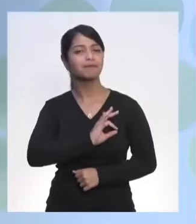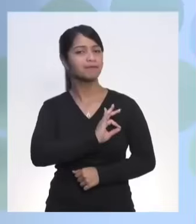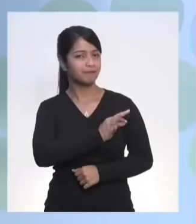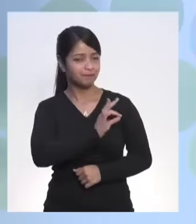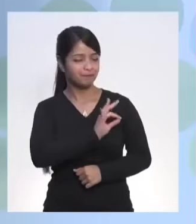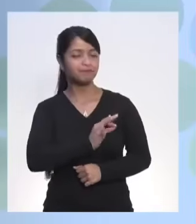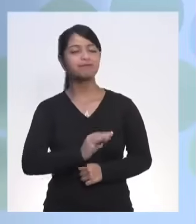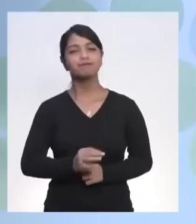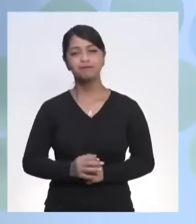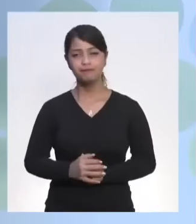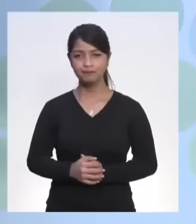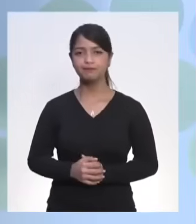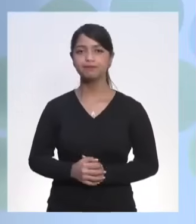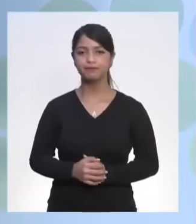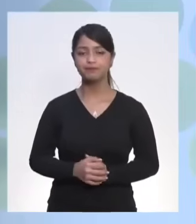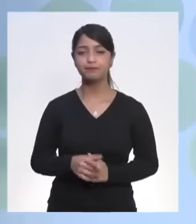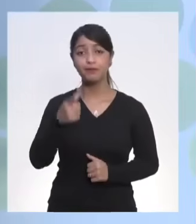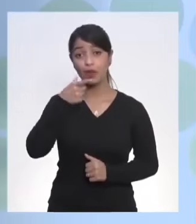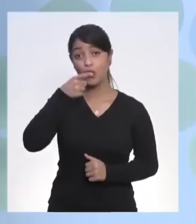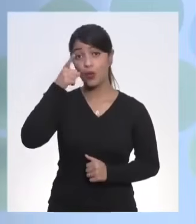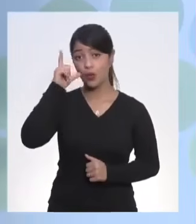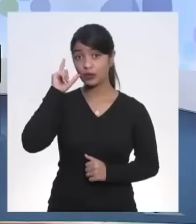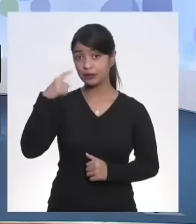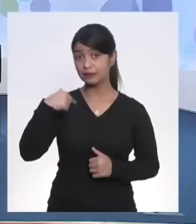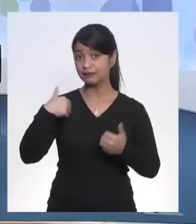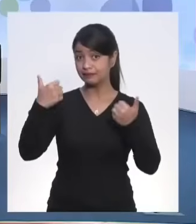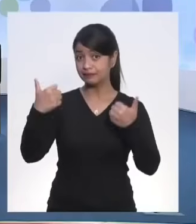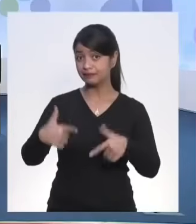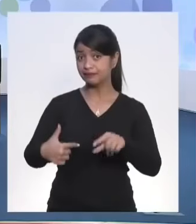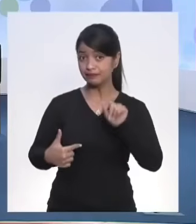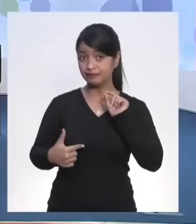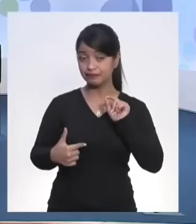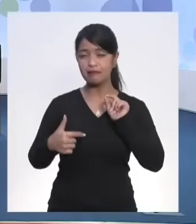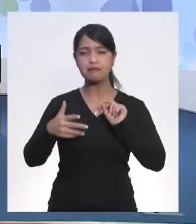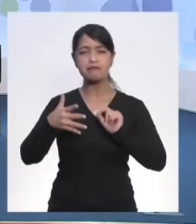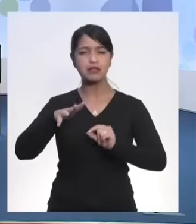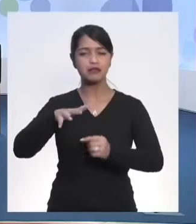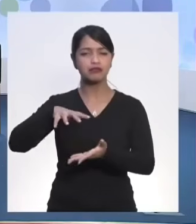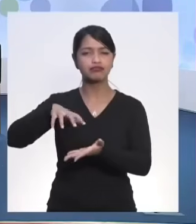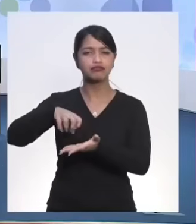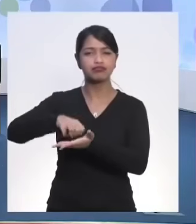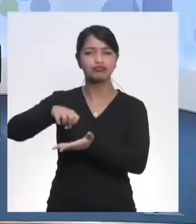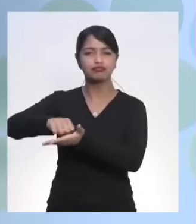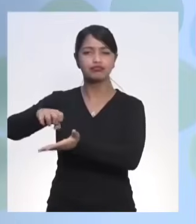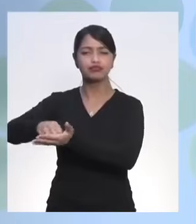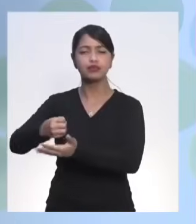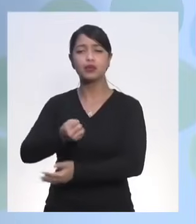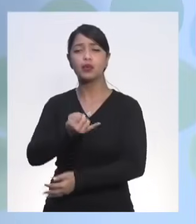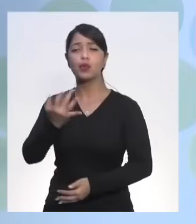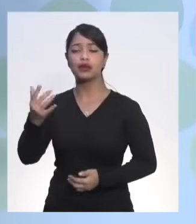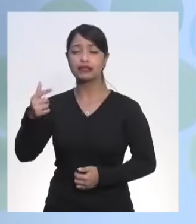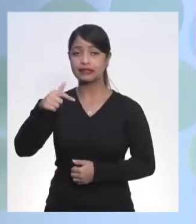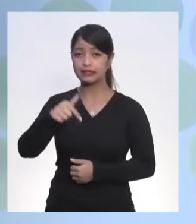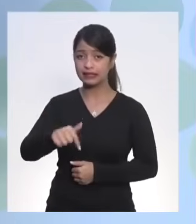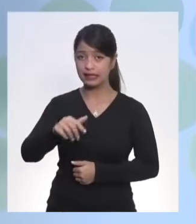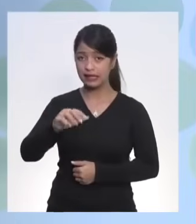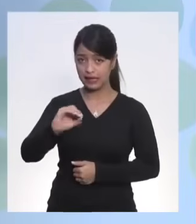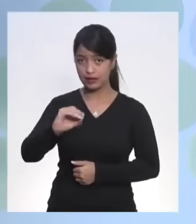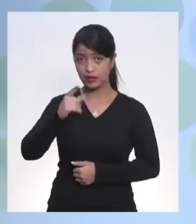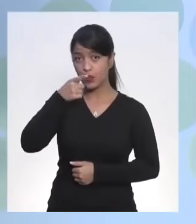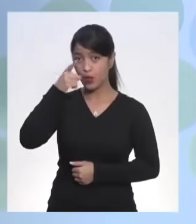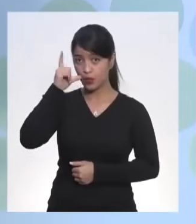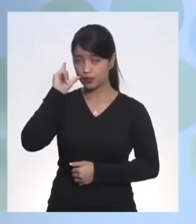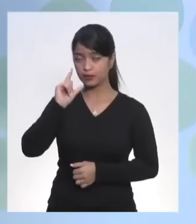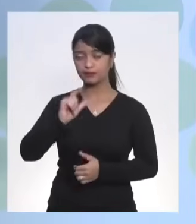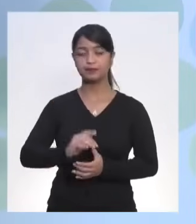comentei, inclusive, que tinha em torno de 70 inscritos, né, Ale? Ontem foi uma questão que nós tínhamos em torno de 70